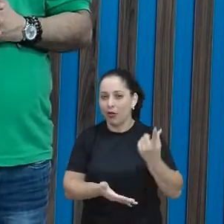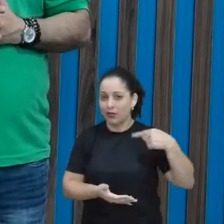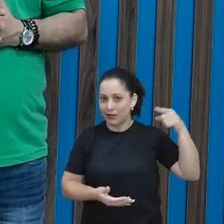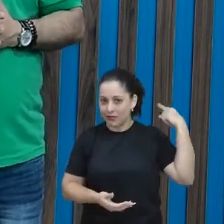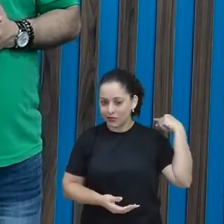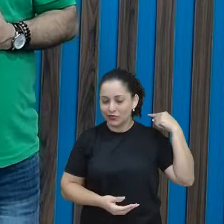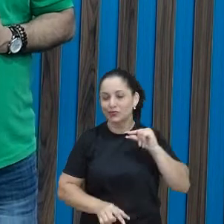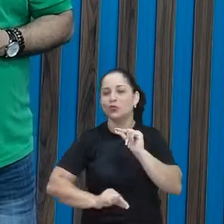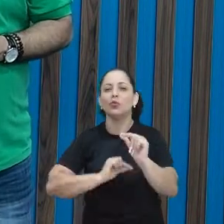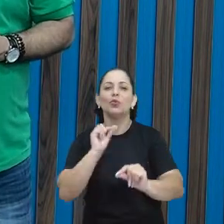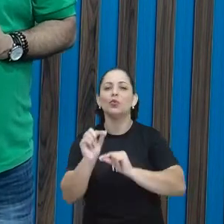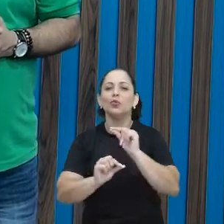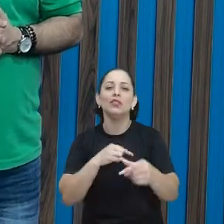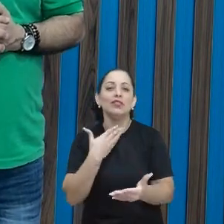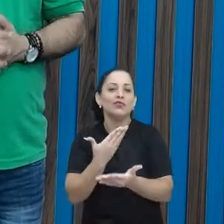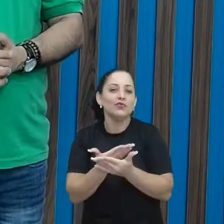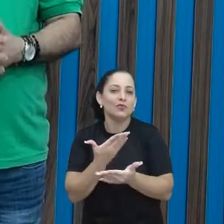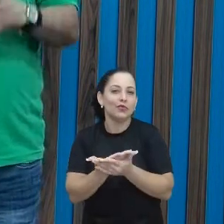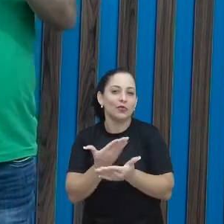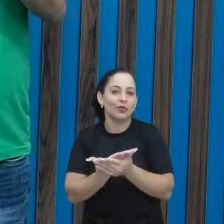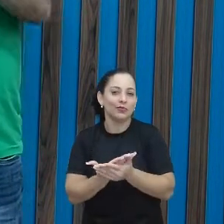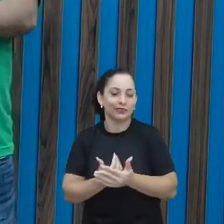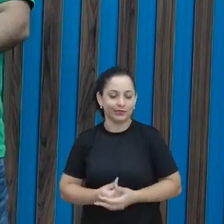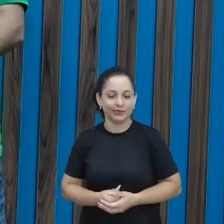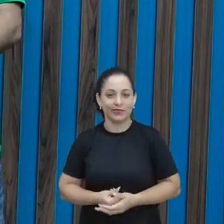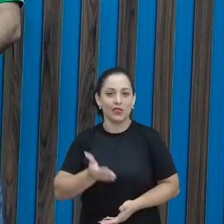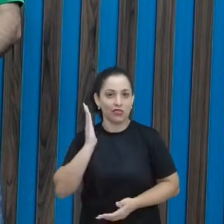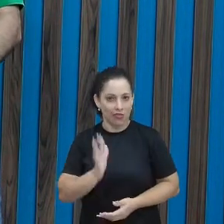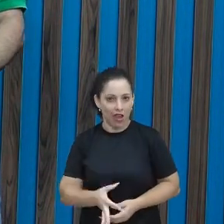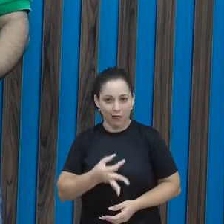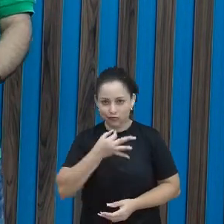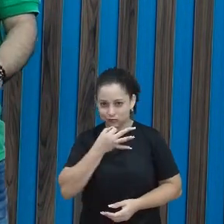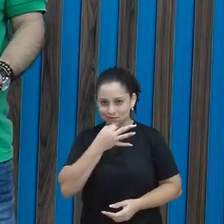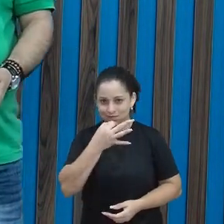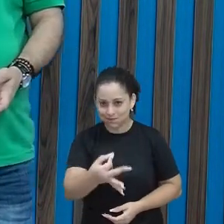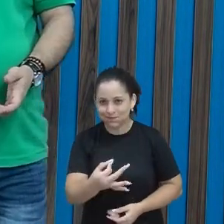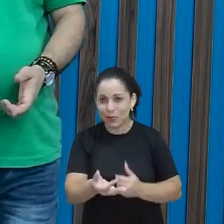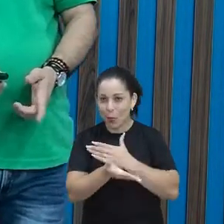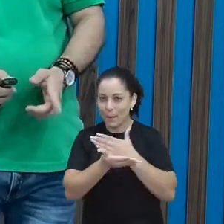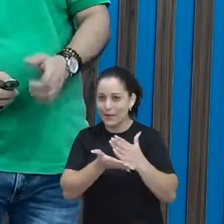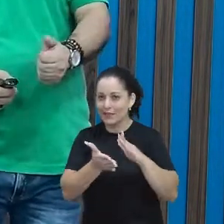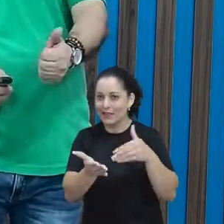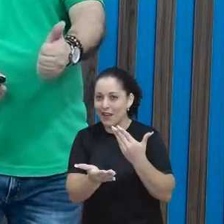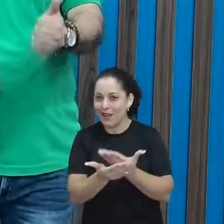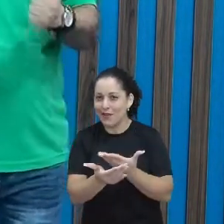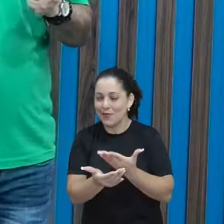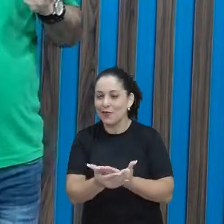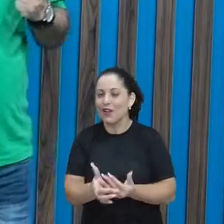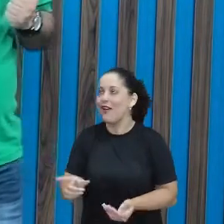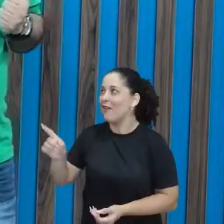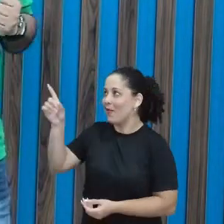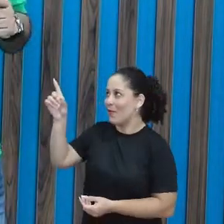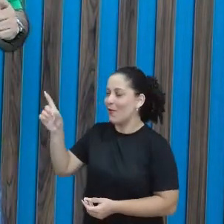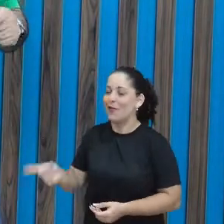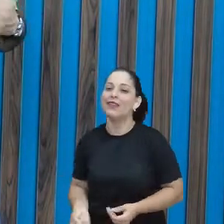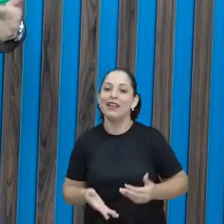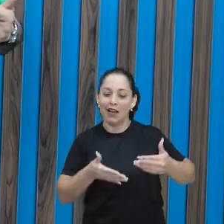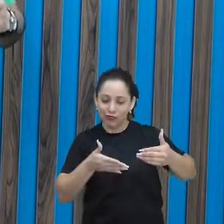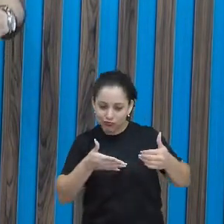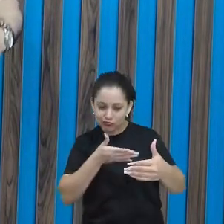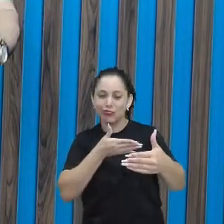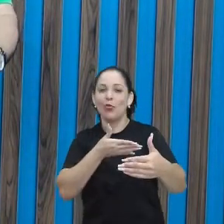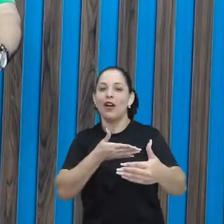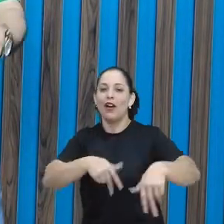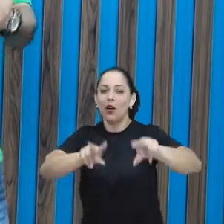o que foi que a gente trabalhou na aula passada? Eu já dei uma dica no início da aula, já disse que a gente ia continuar trabalhando